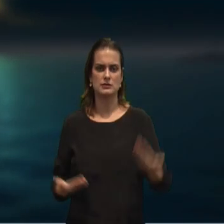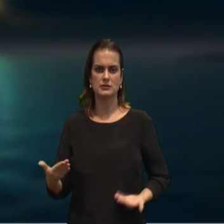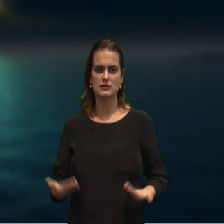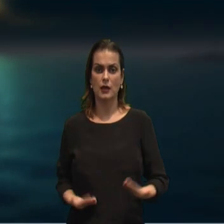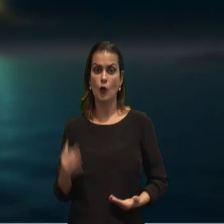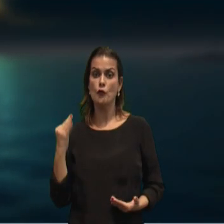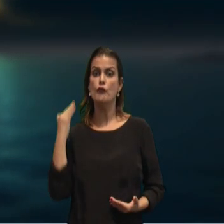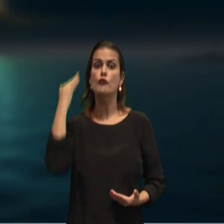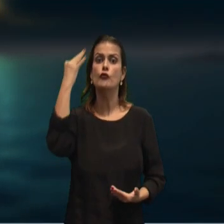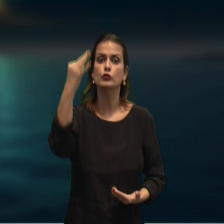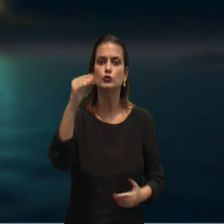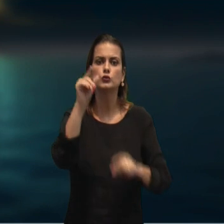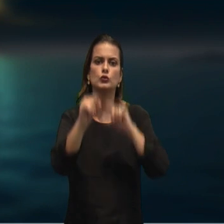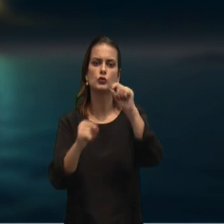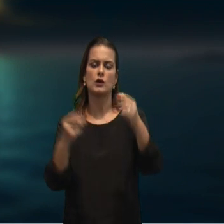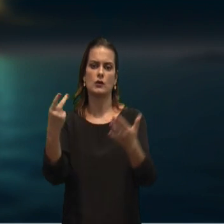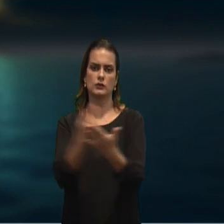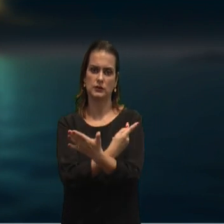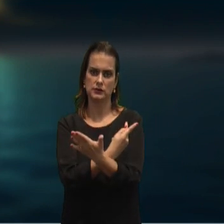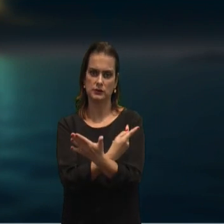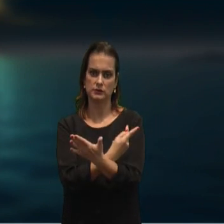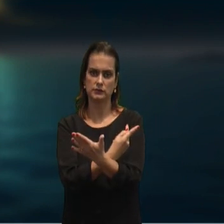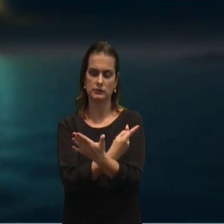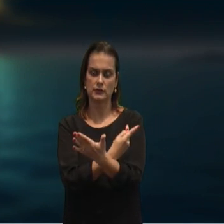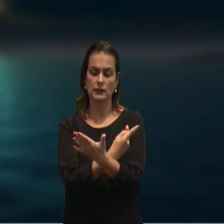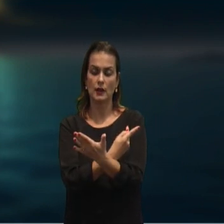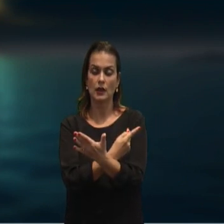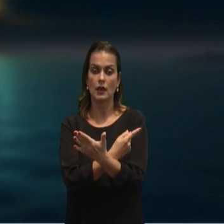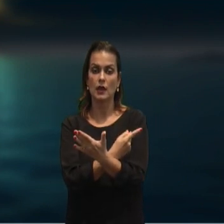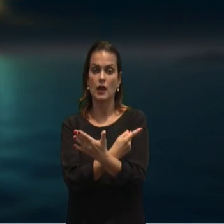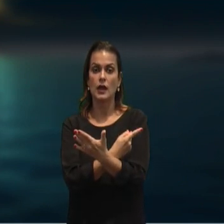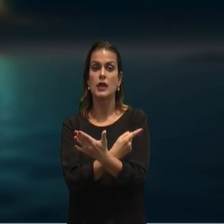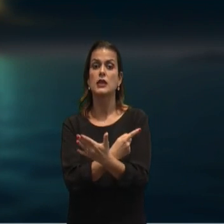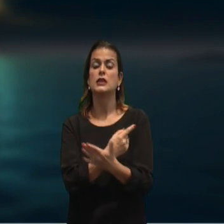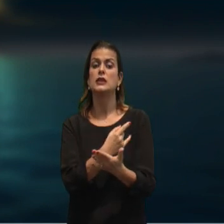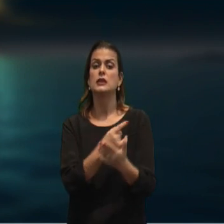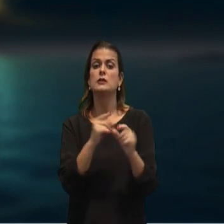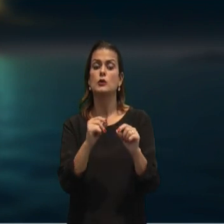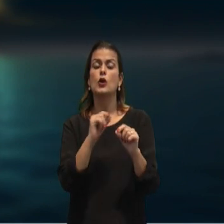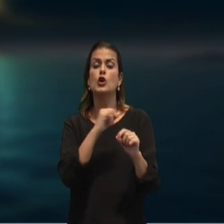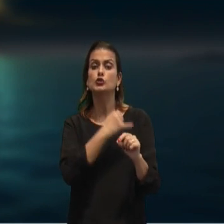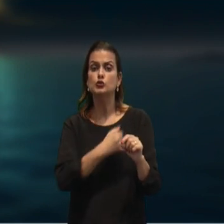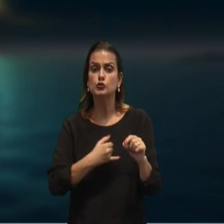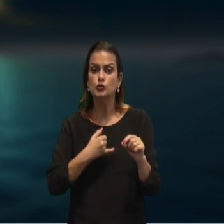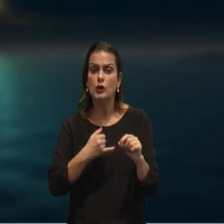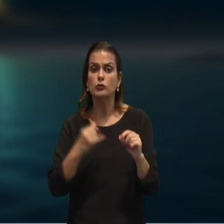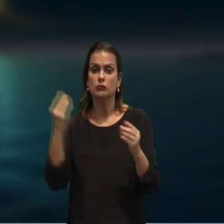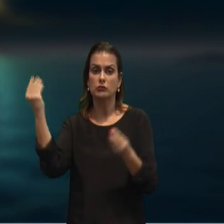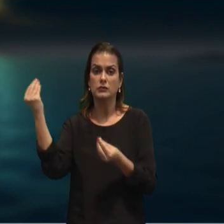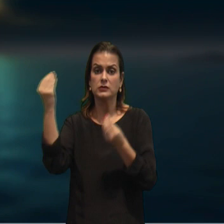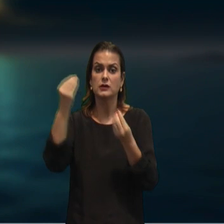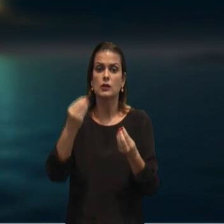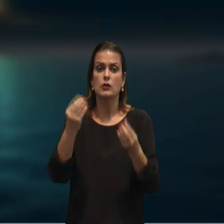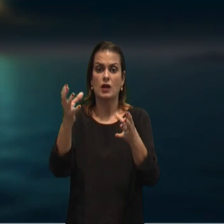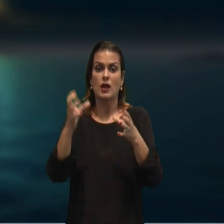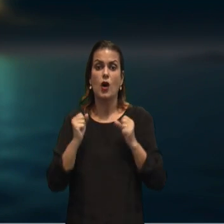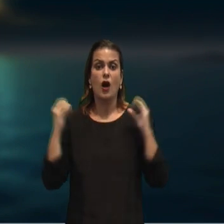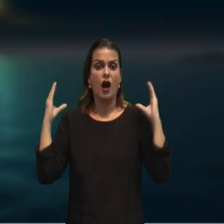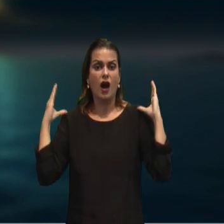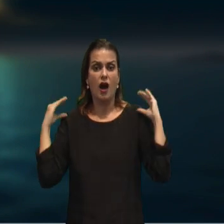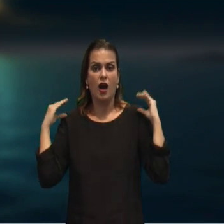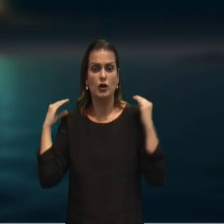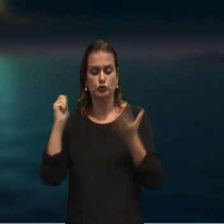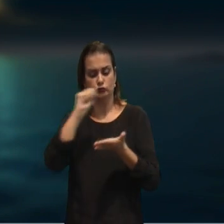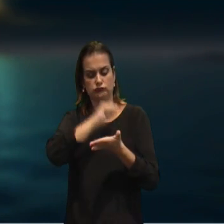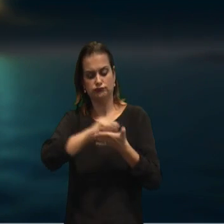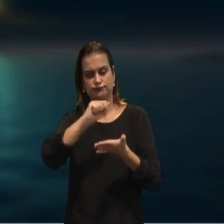que em breve devem acontecer e que ele, enviando por intermédio do seu anjo, notificou ao seu